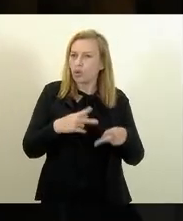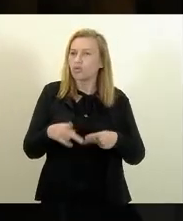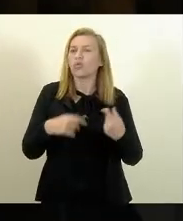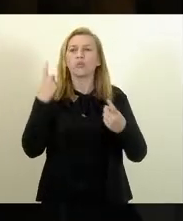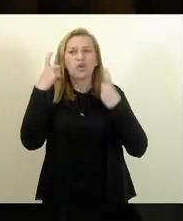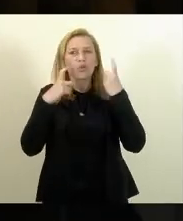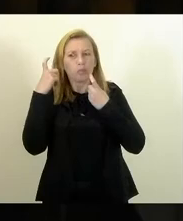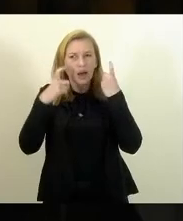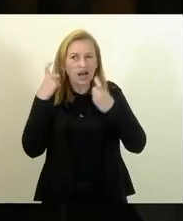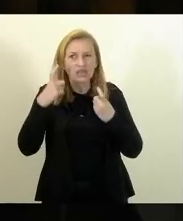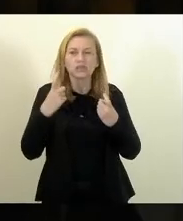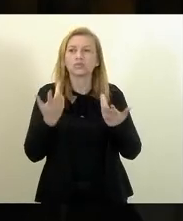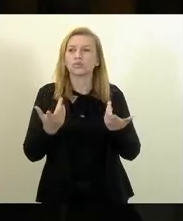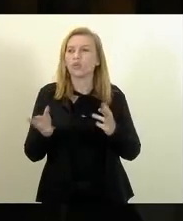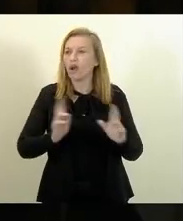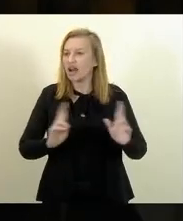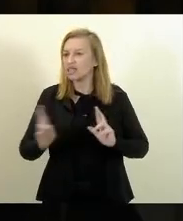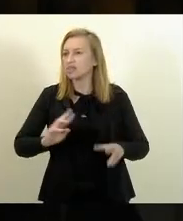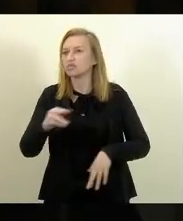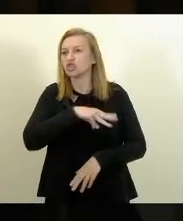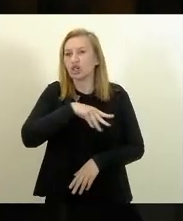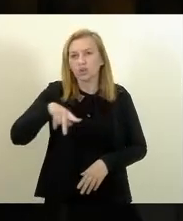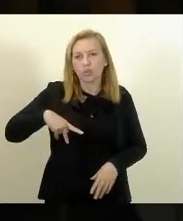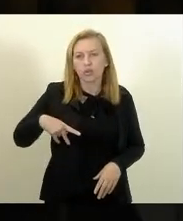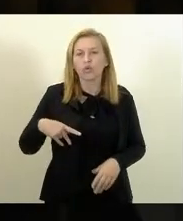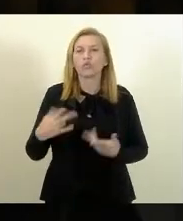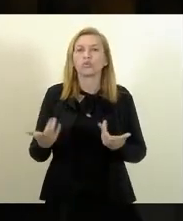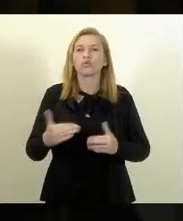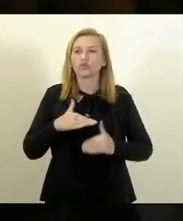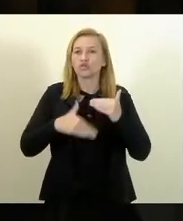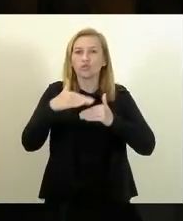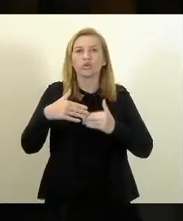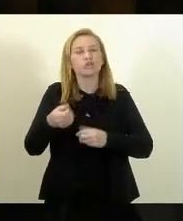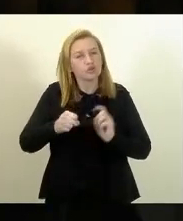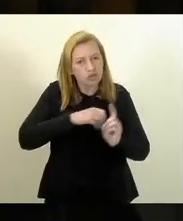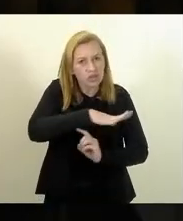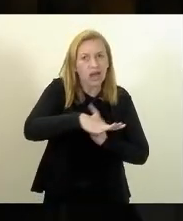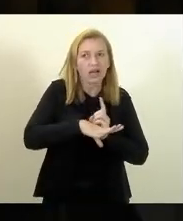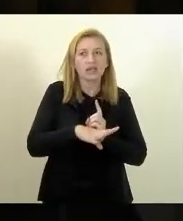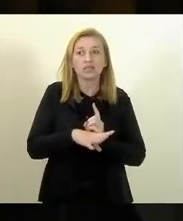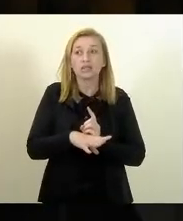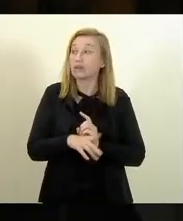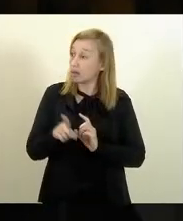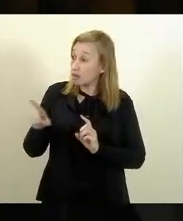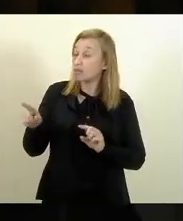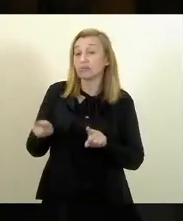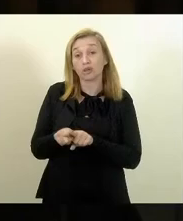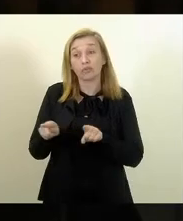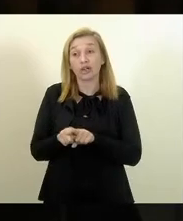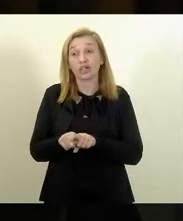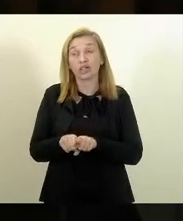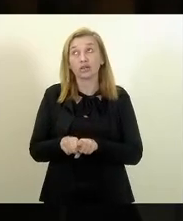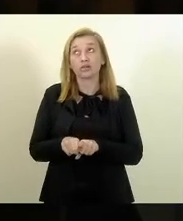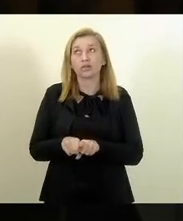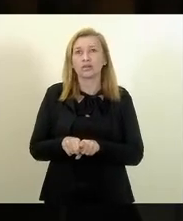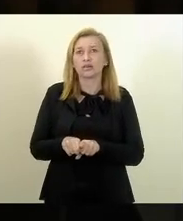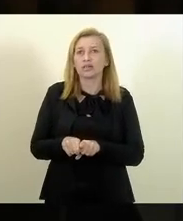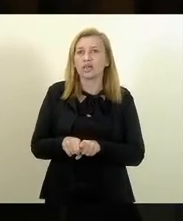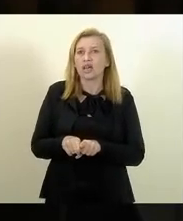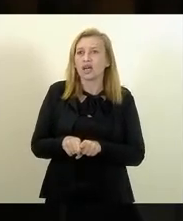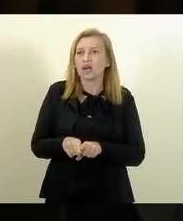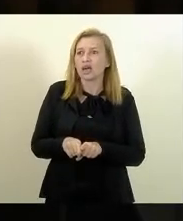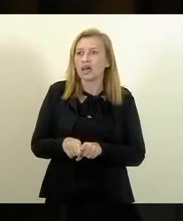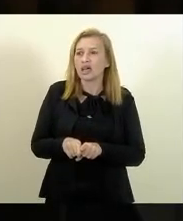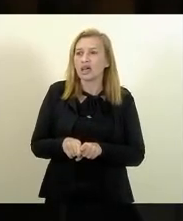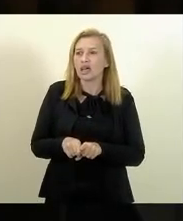preocupado com a relação do Ministério Público com os movimentos sociais. Ele é um caso, inclusive, acho que raro, de